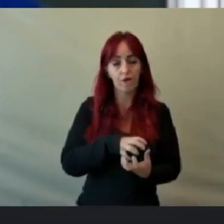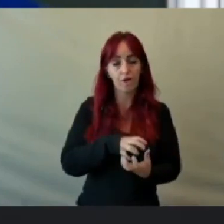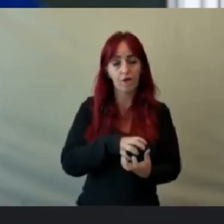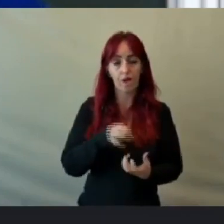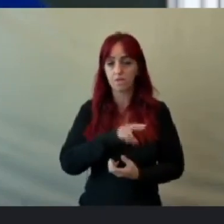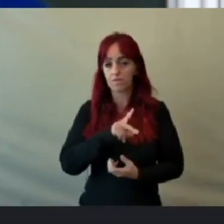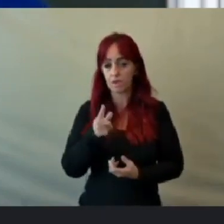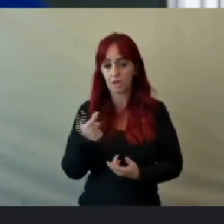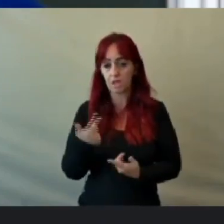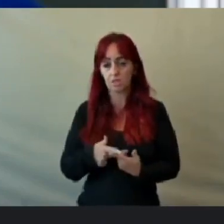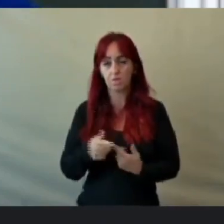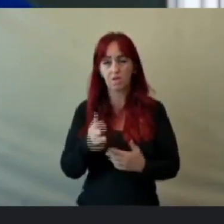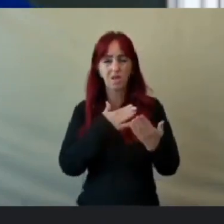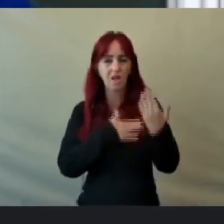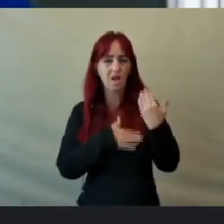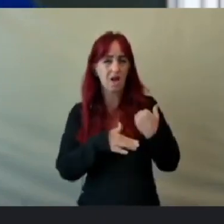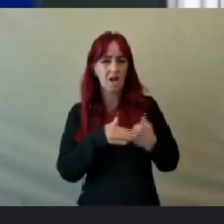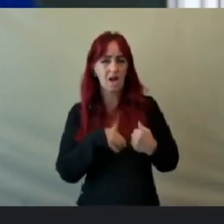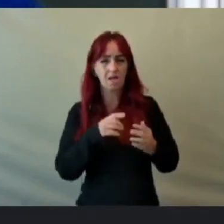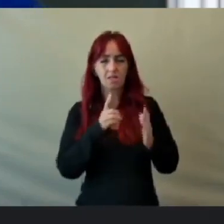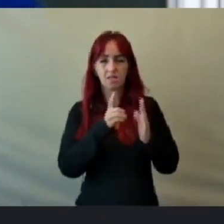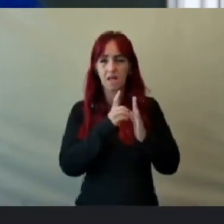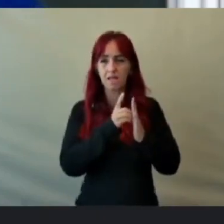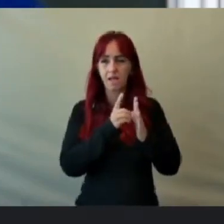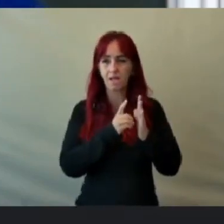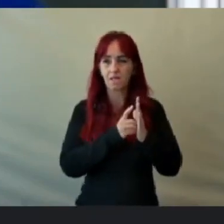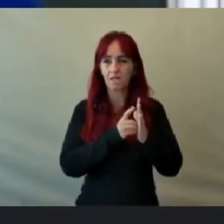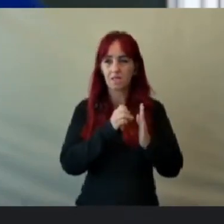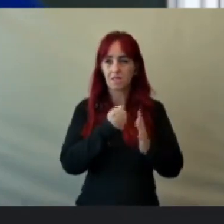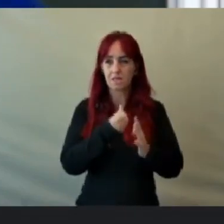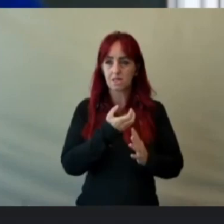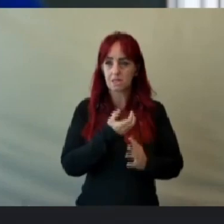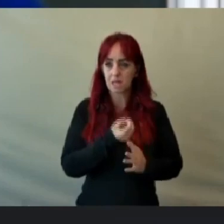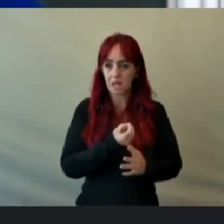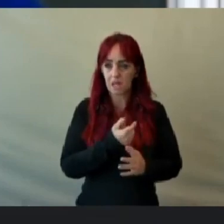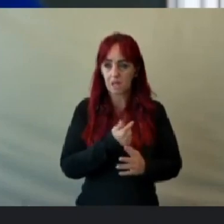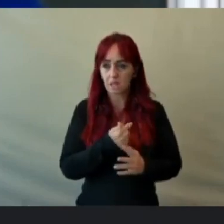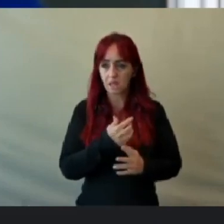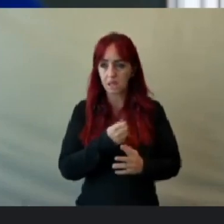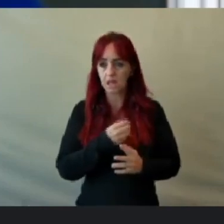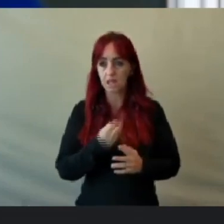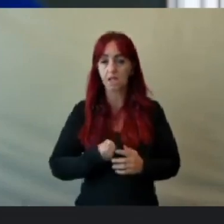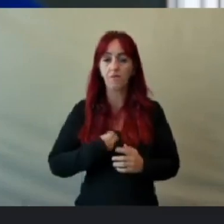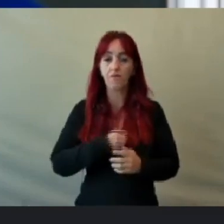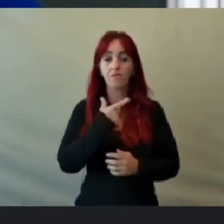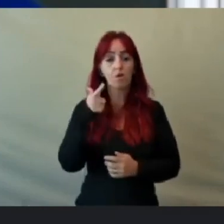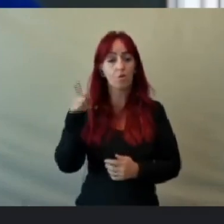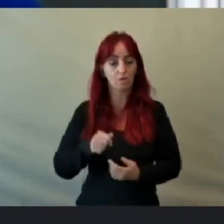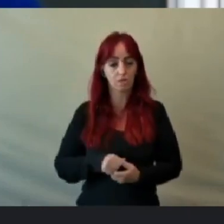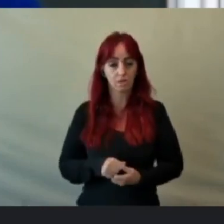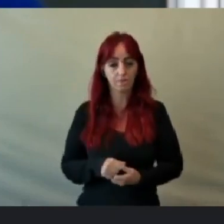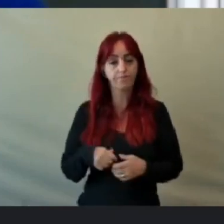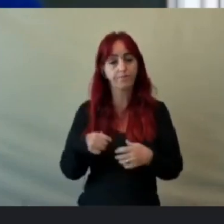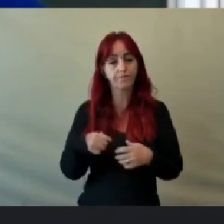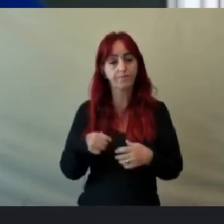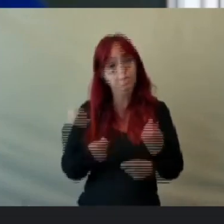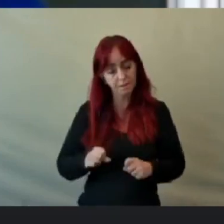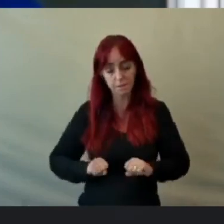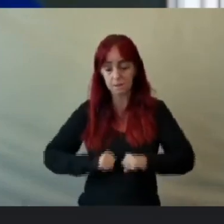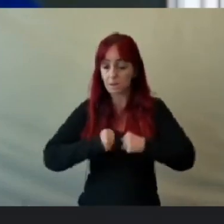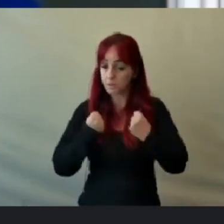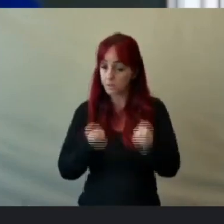de 70 que tiveram outras vivências então a gente tem que se debruçar e dar respostas muito específicas